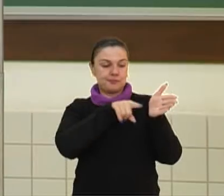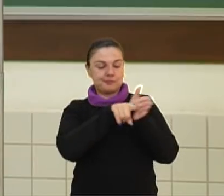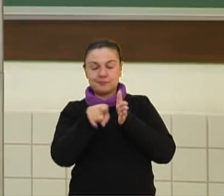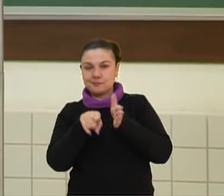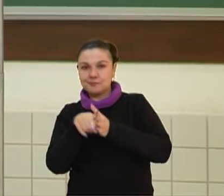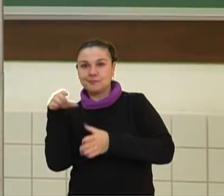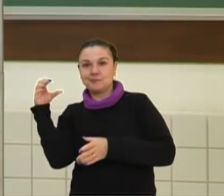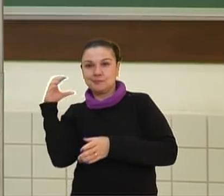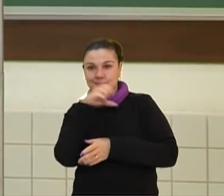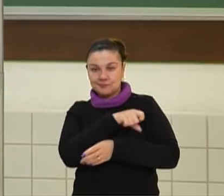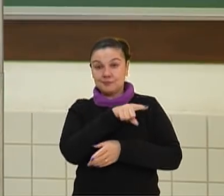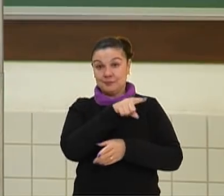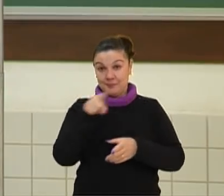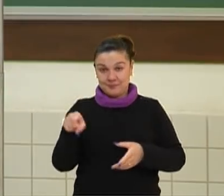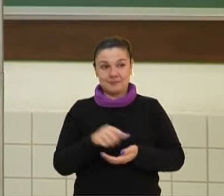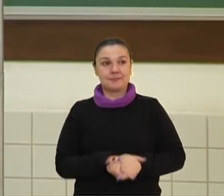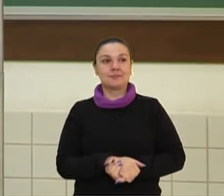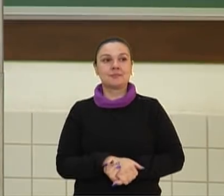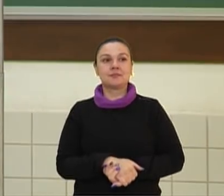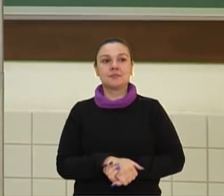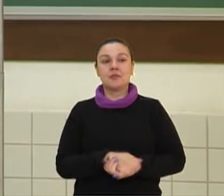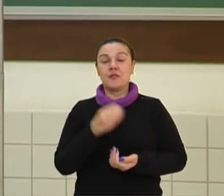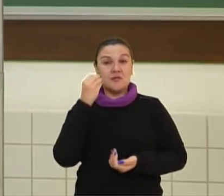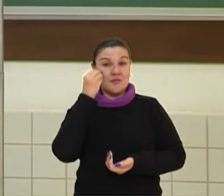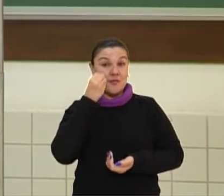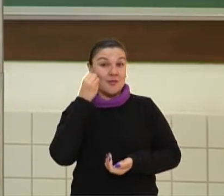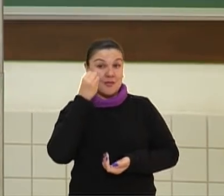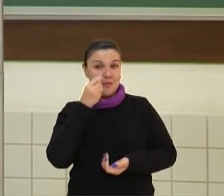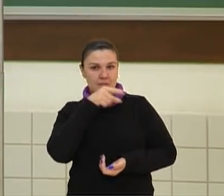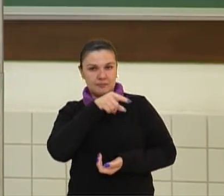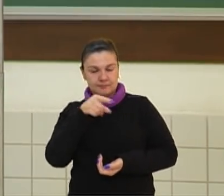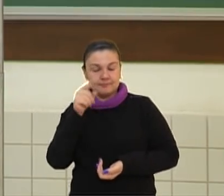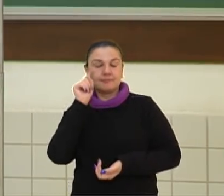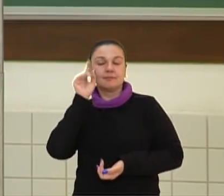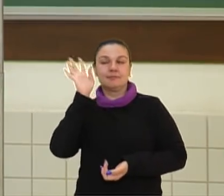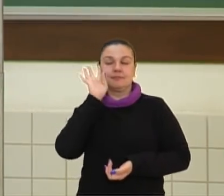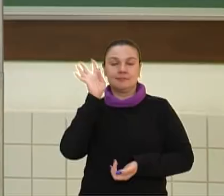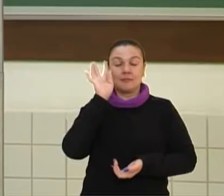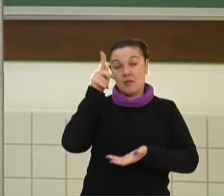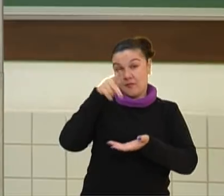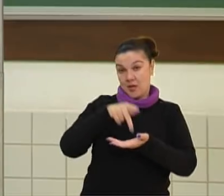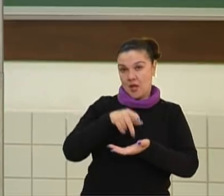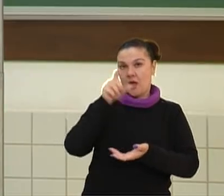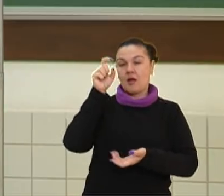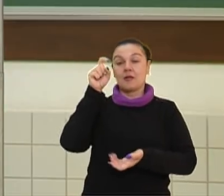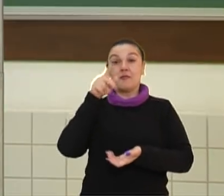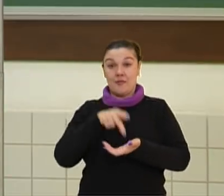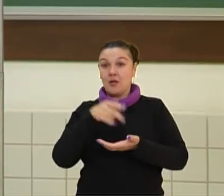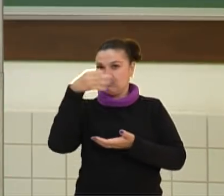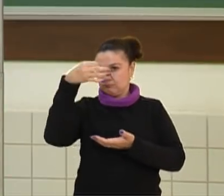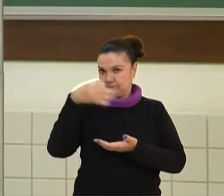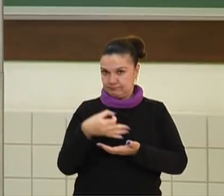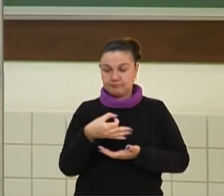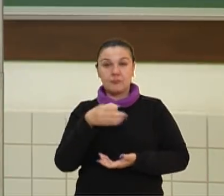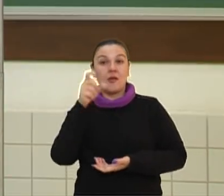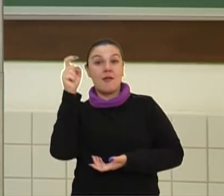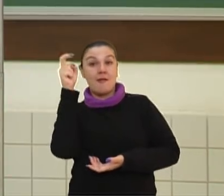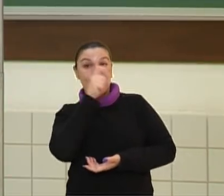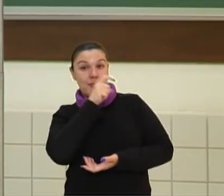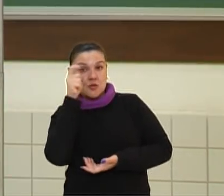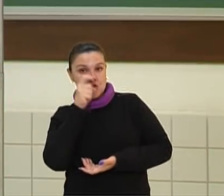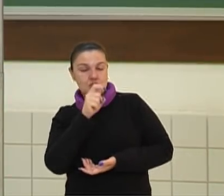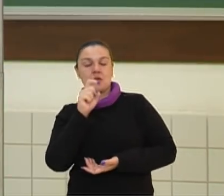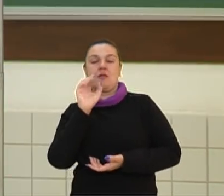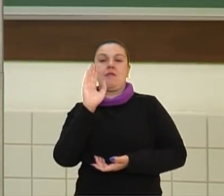Então, agora no quiz, né, vocês vão tentar, através das sentenças ali, colocar V verdadeiro ou F